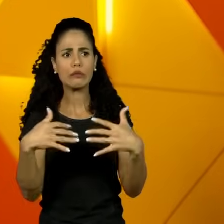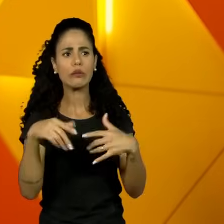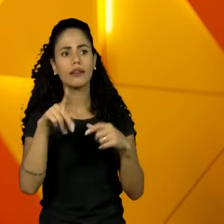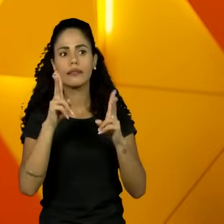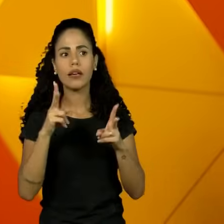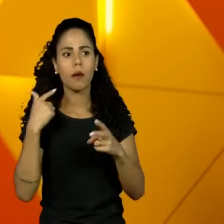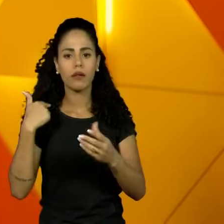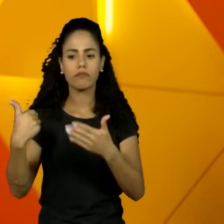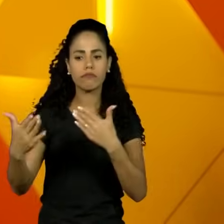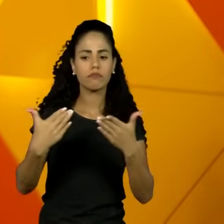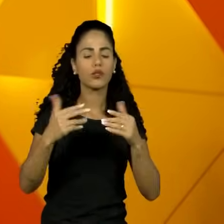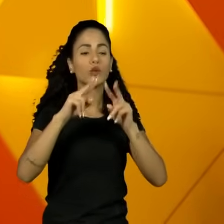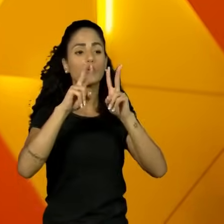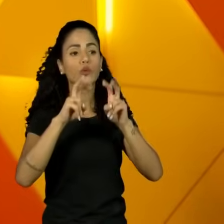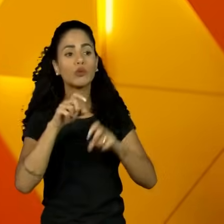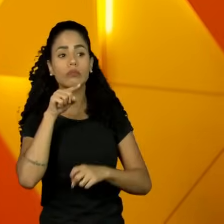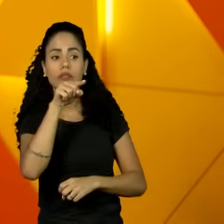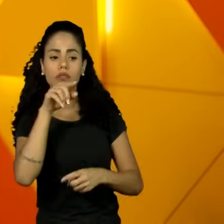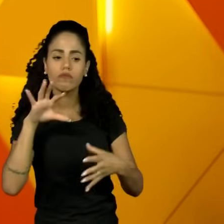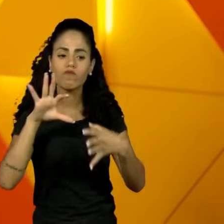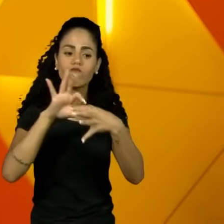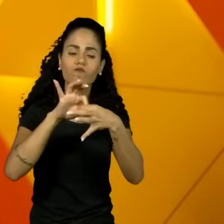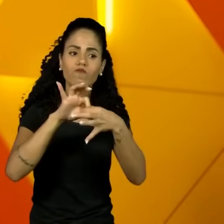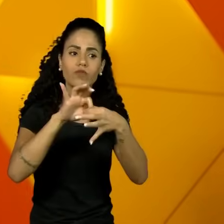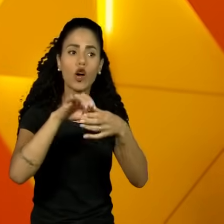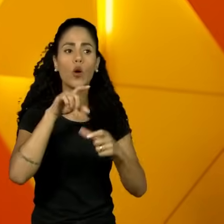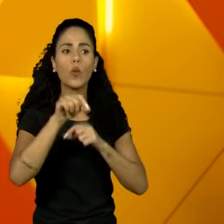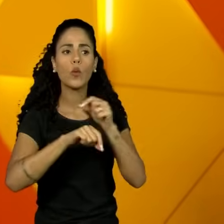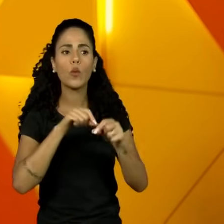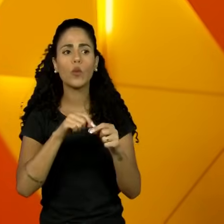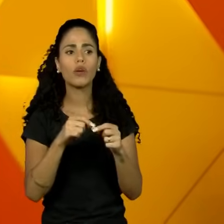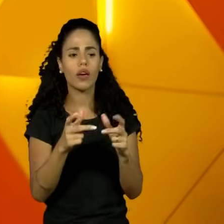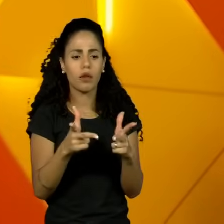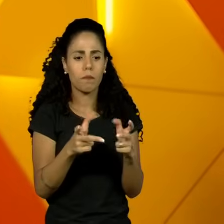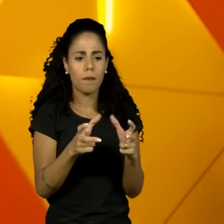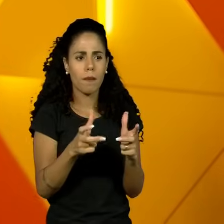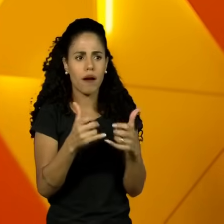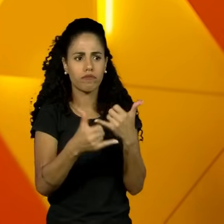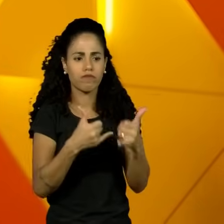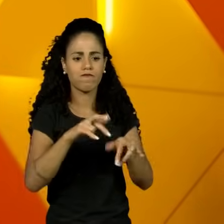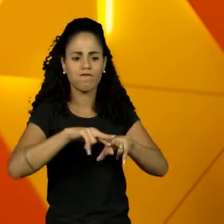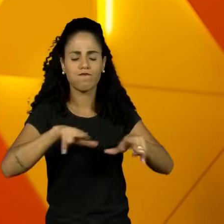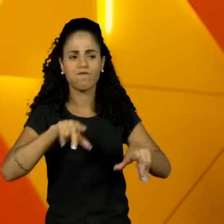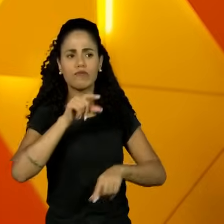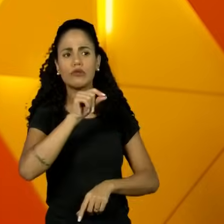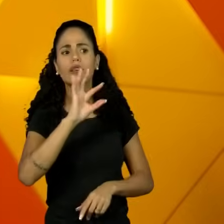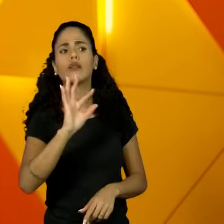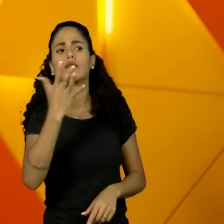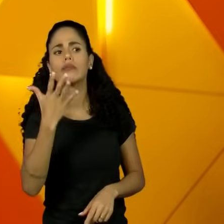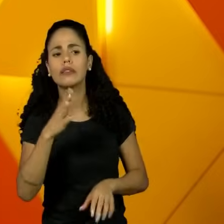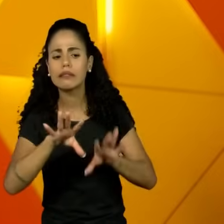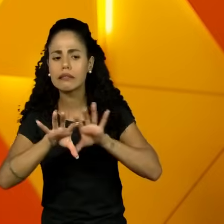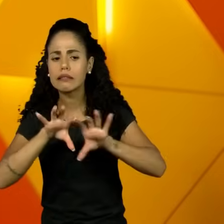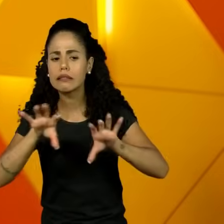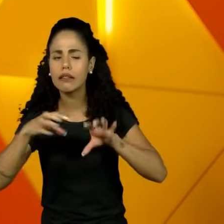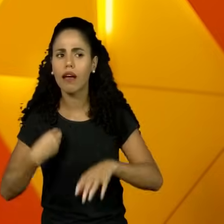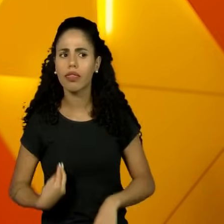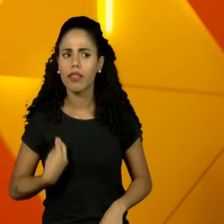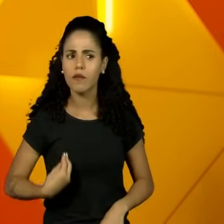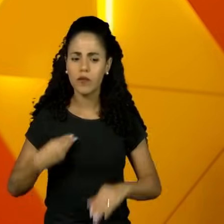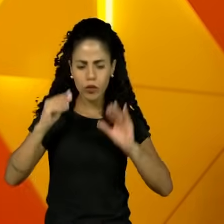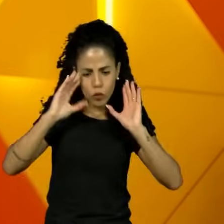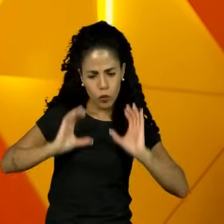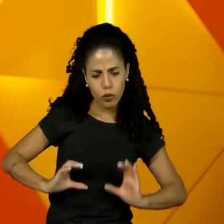essa discussão com relação ao que os nossos jovens estão jogando e como isso reflete no